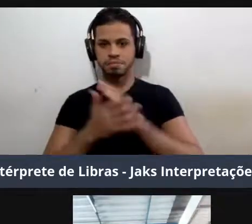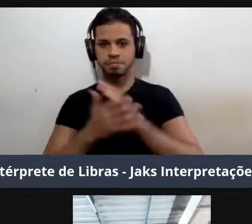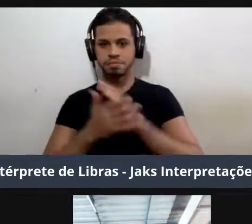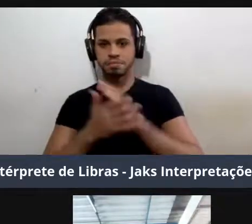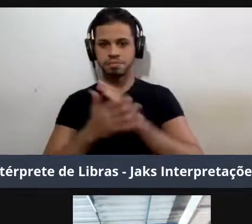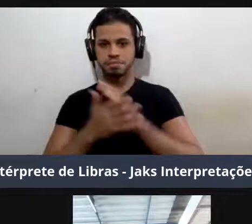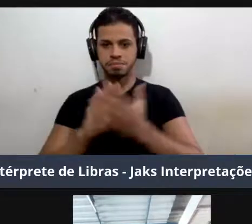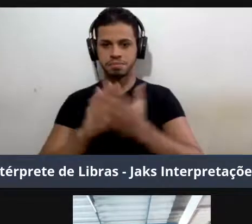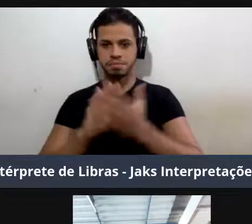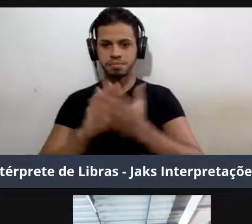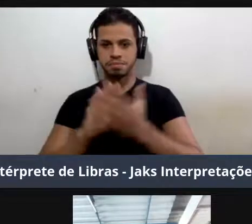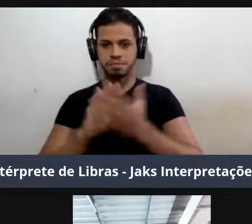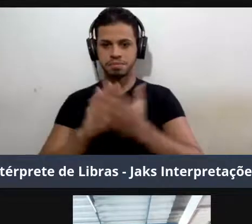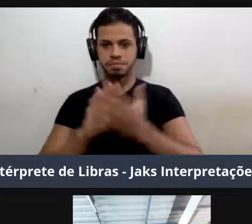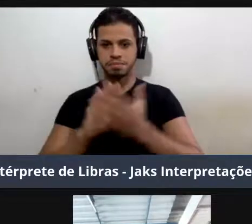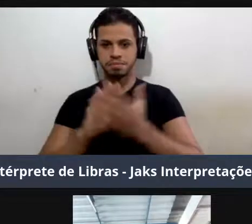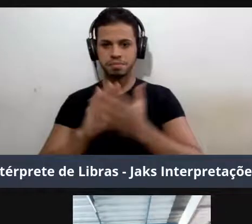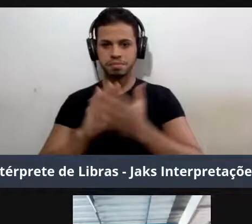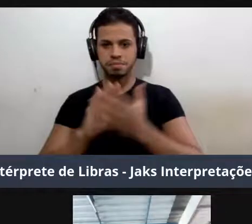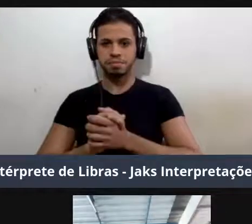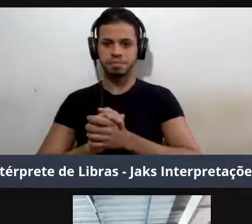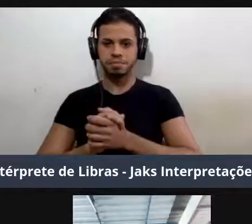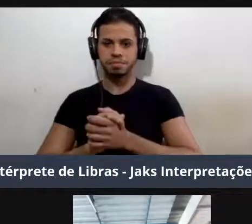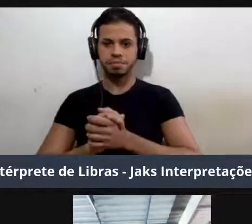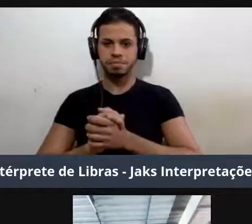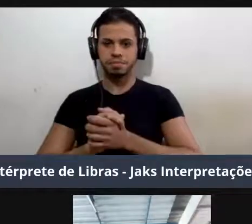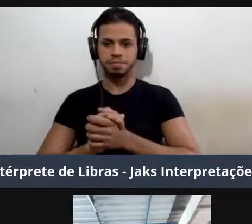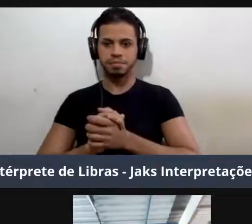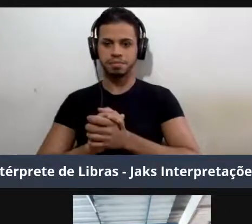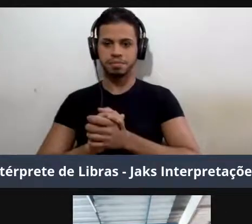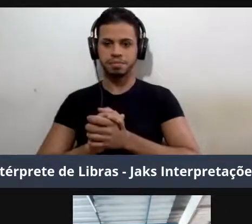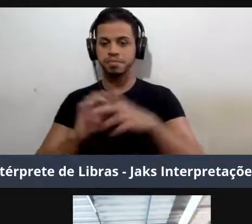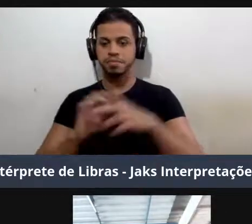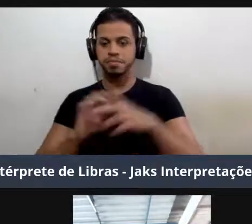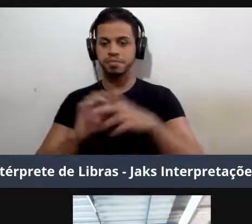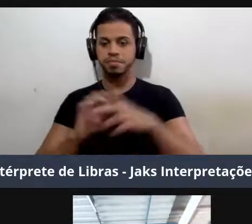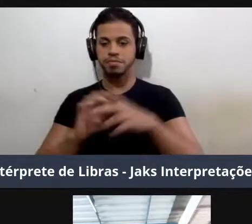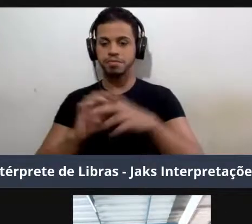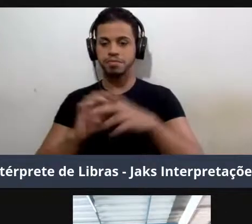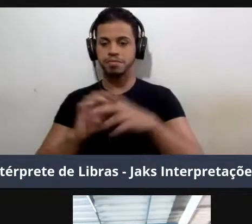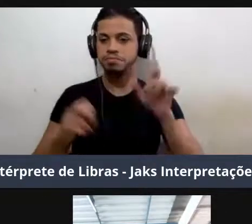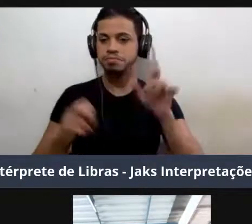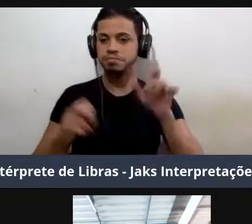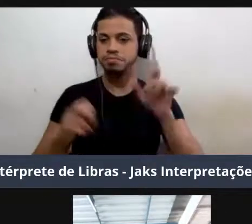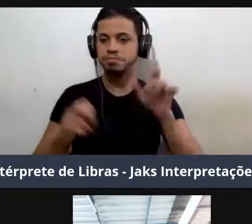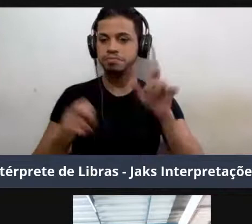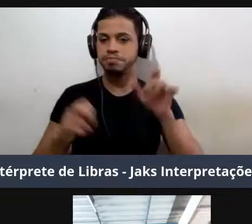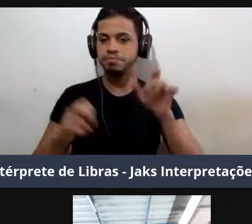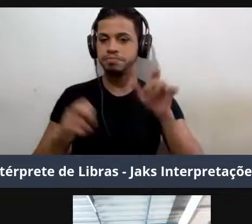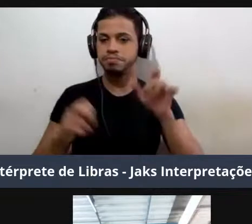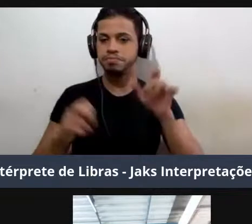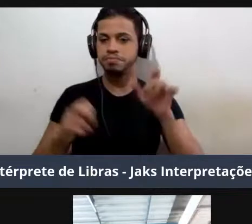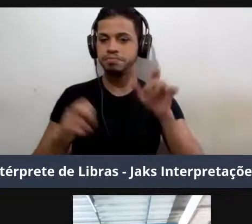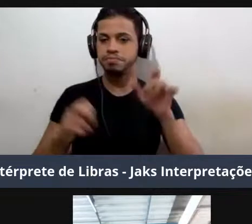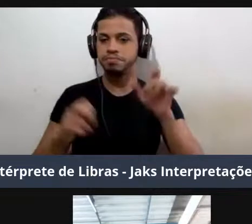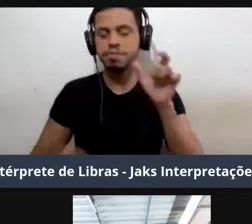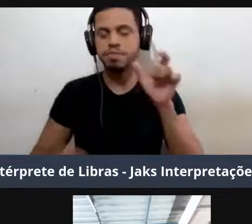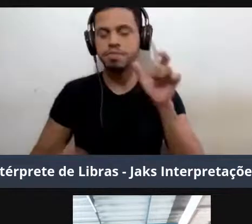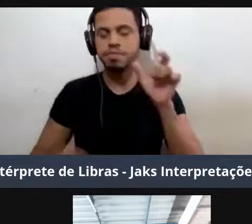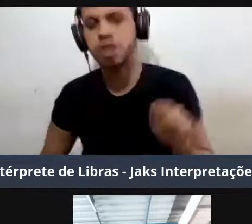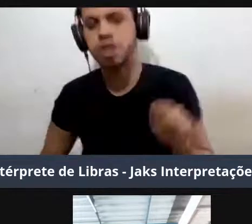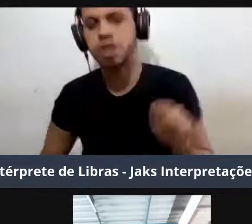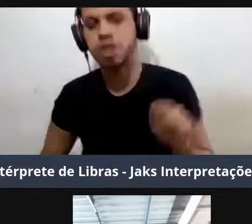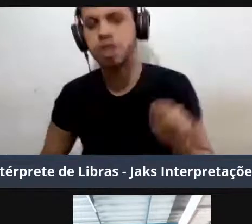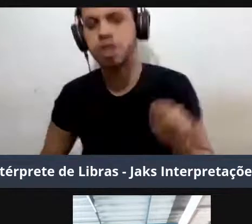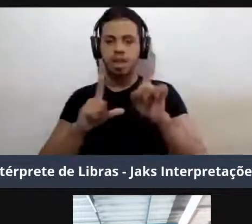parteiras indígenas que fazem parte. Vocês estão trabalhando tudo em conjunto, né? As indígenas e as não indígenas. Fala um